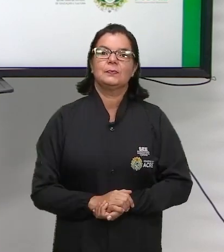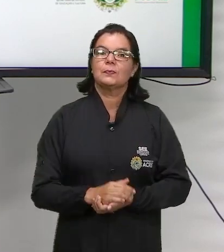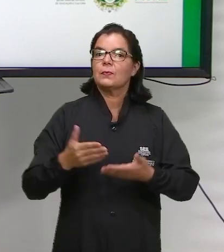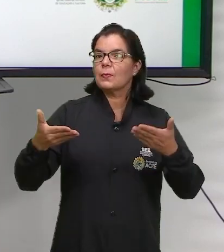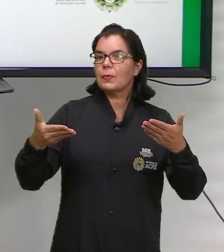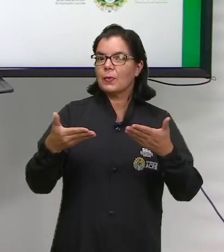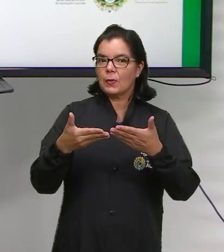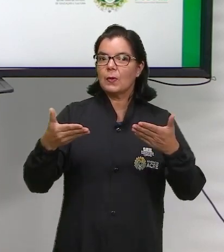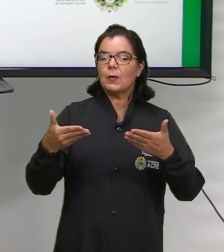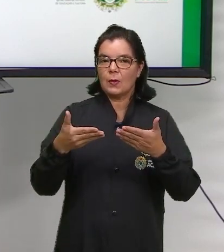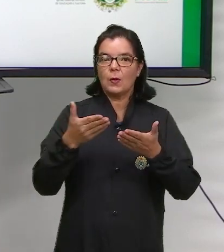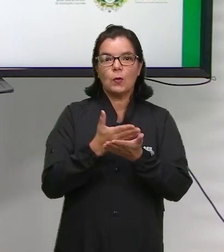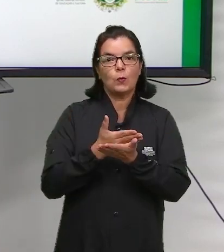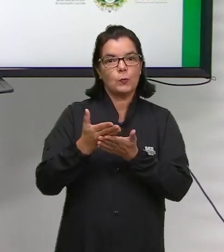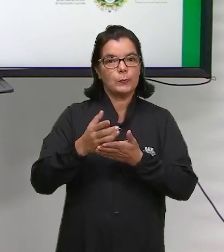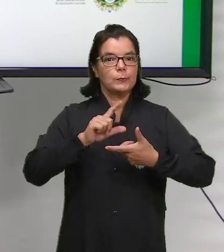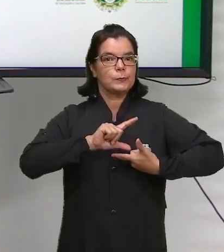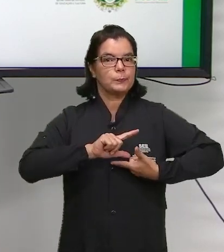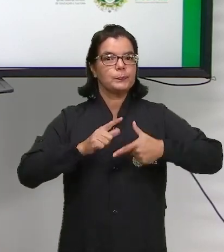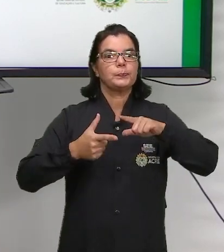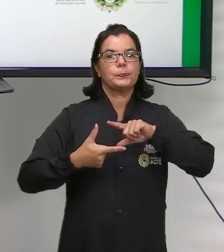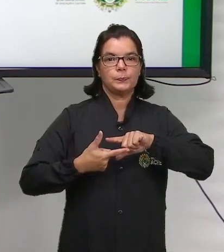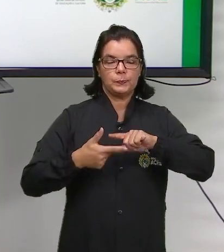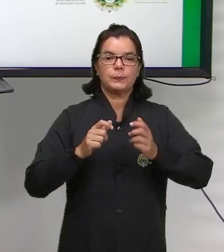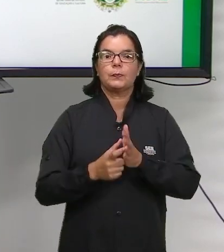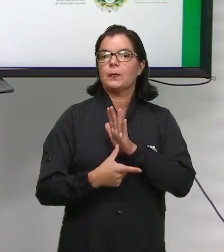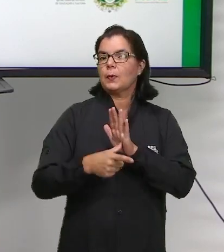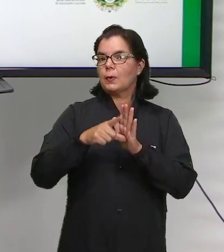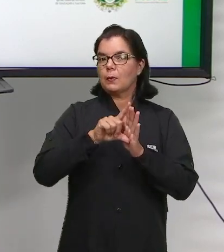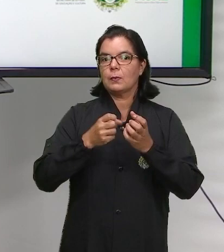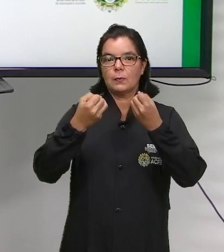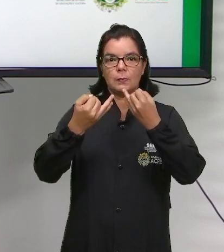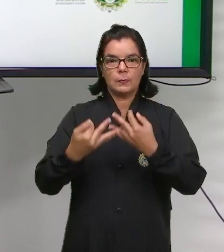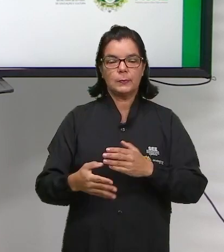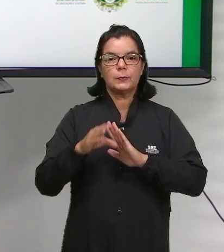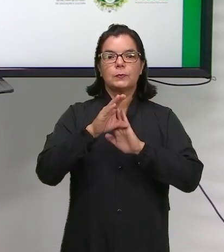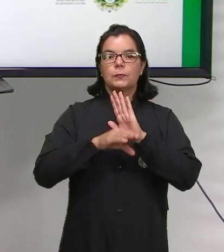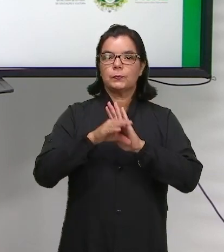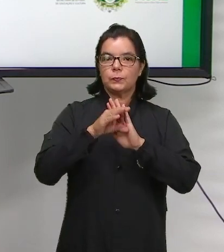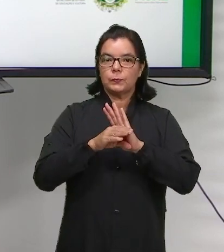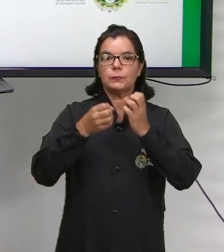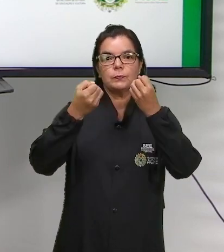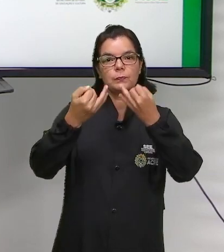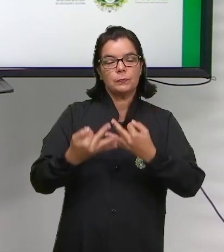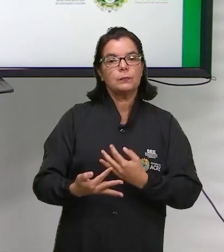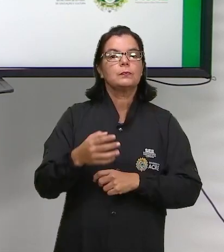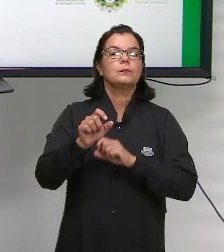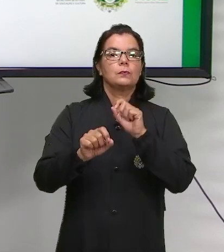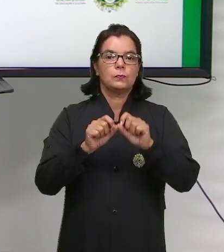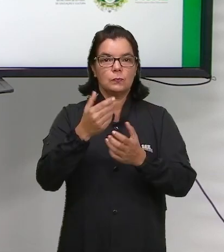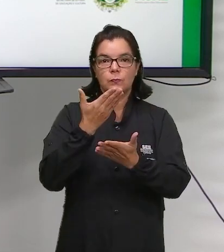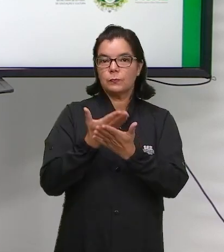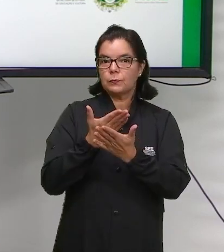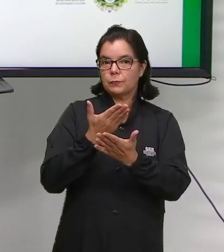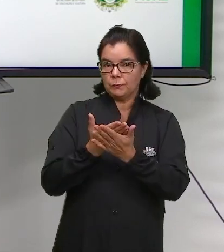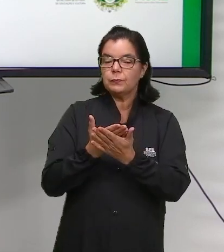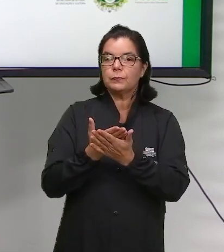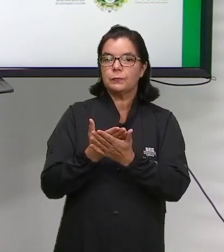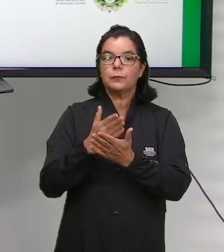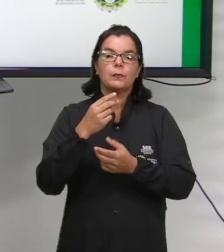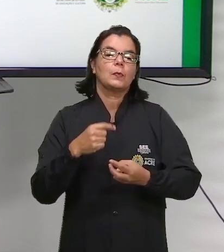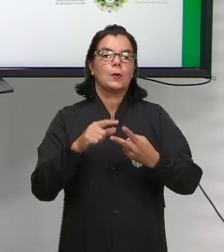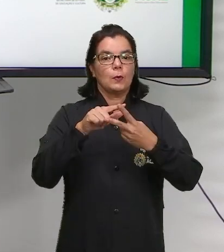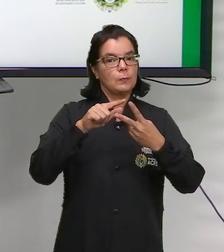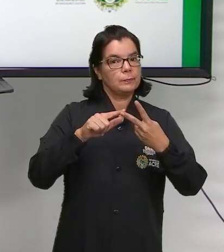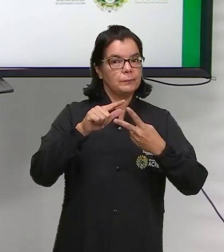Hoje a gente vai conversar sobre o modernismo, porém, antes de explicar o conteúdo, eu queria te explicar que essa aula vai ser dividida em